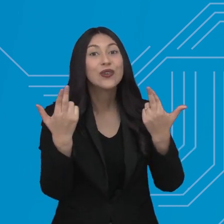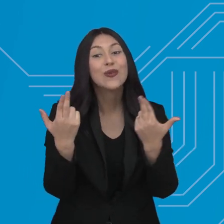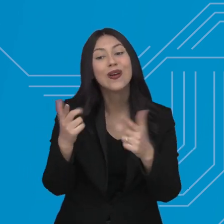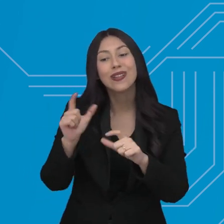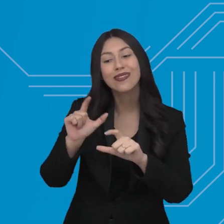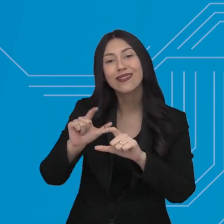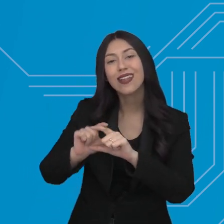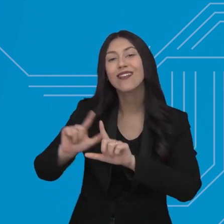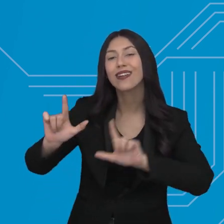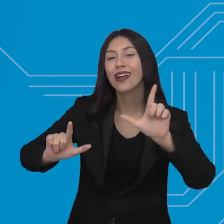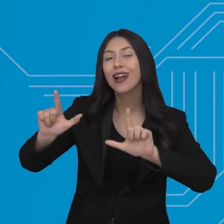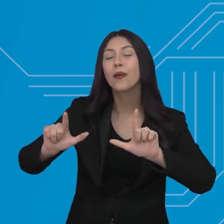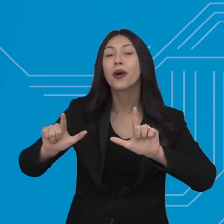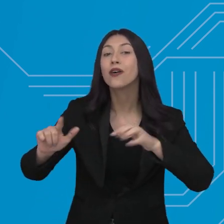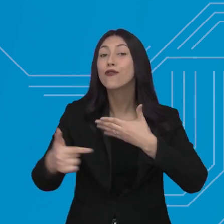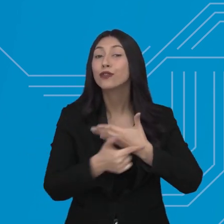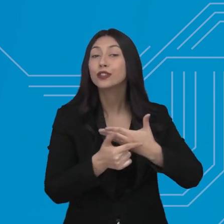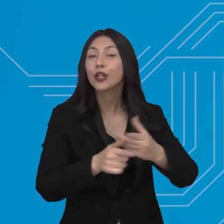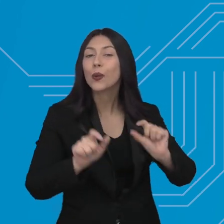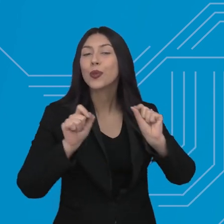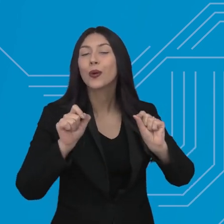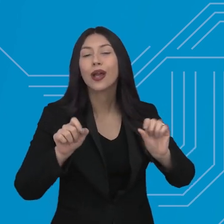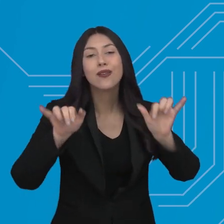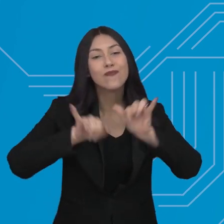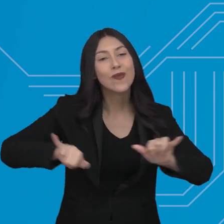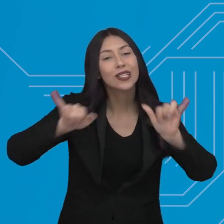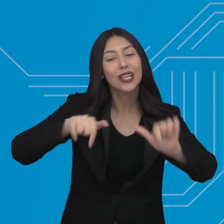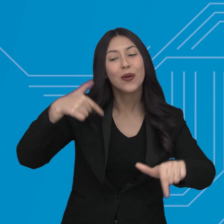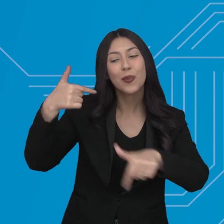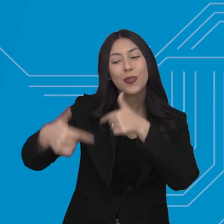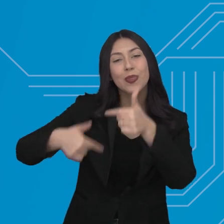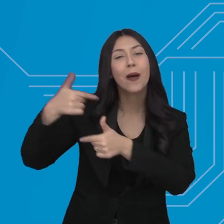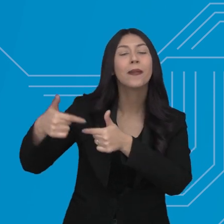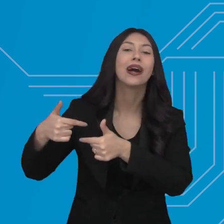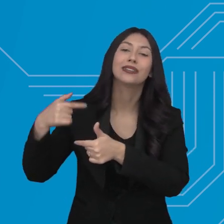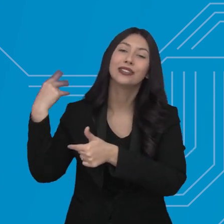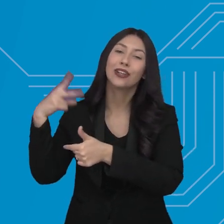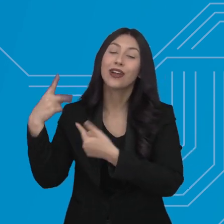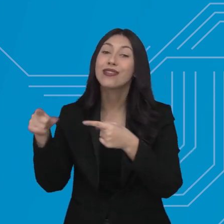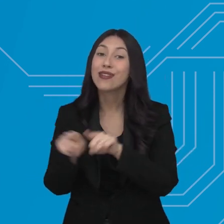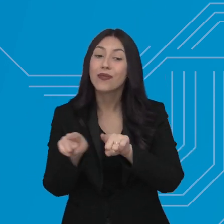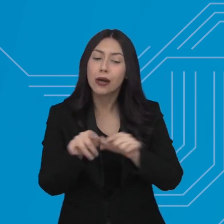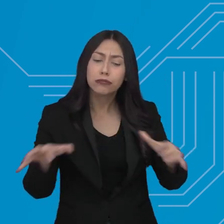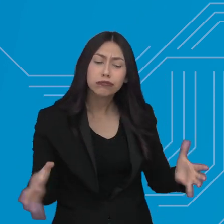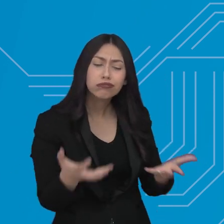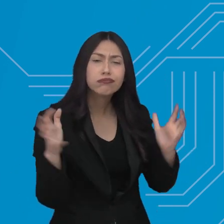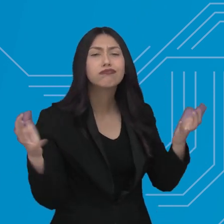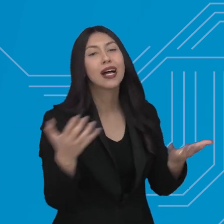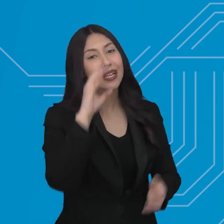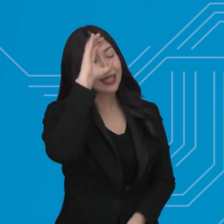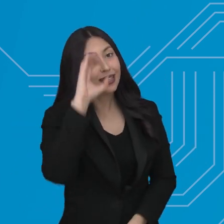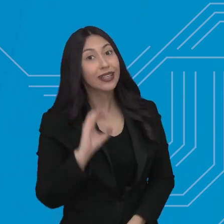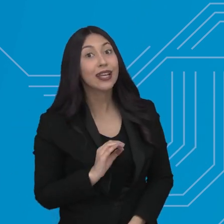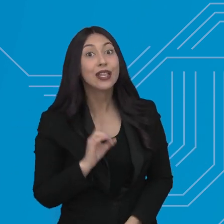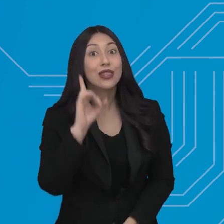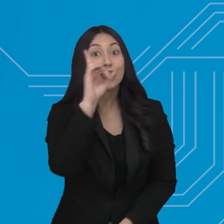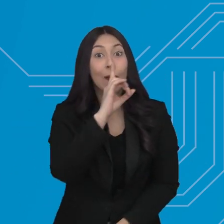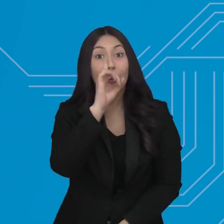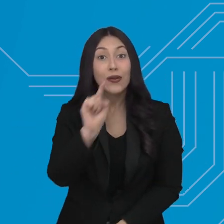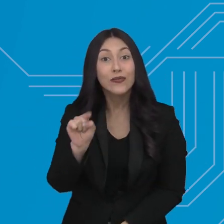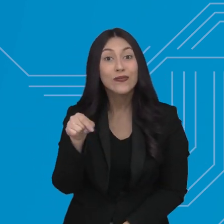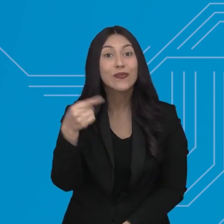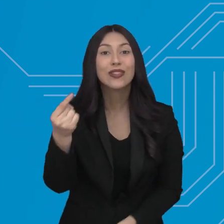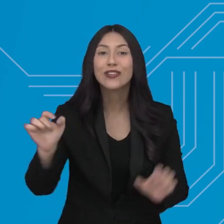TV Câmara, é divulgar o trabalho realizado pelos vereadores e estimular o exercício da cidadania. E no